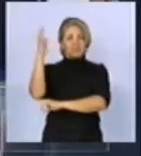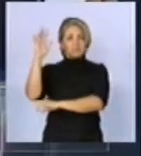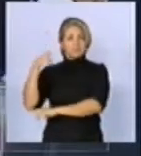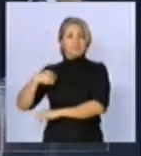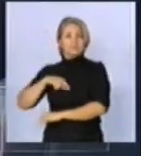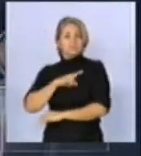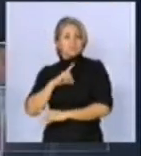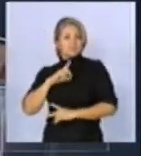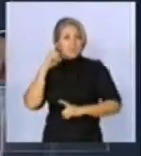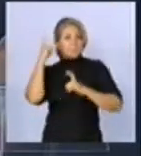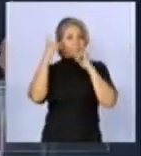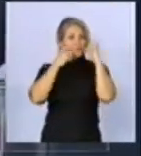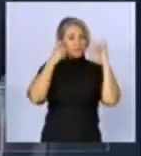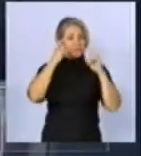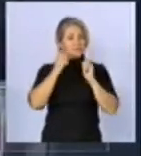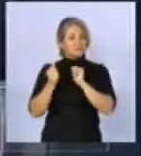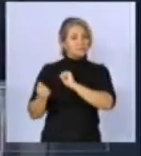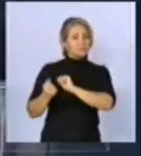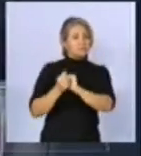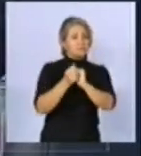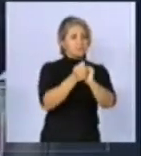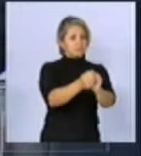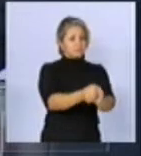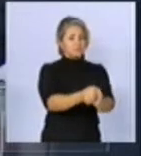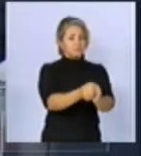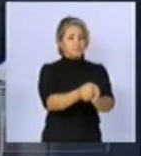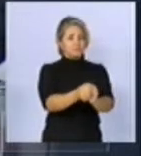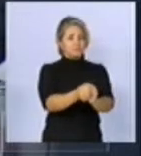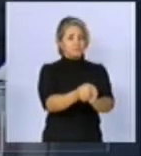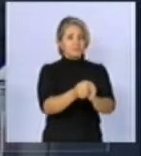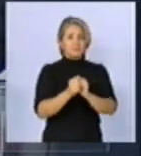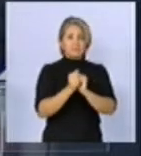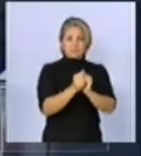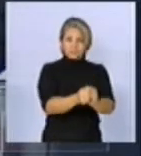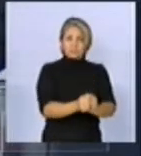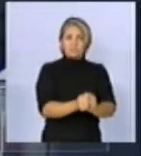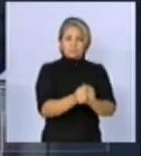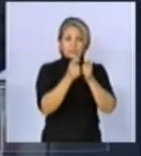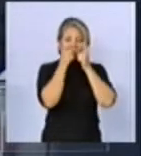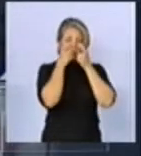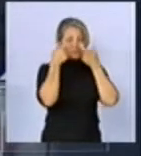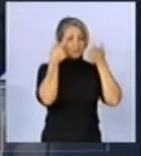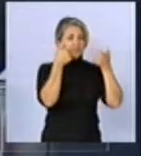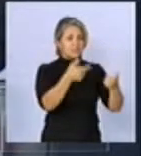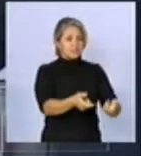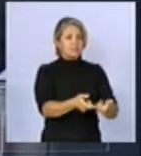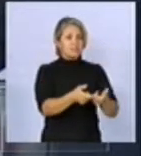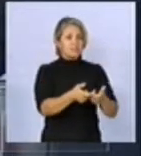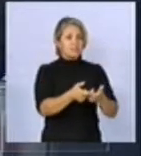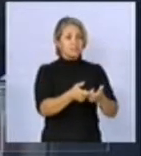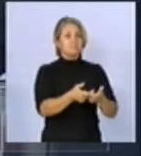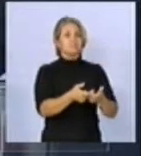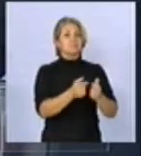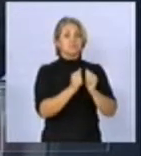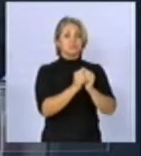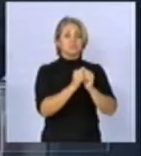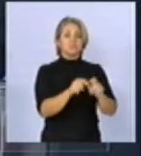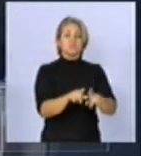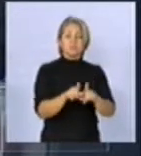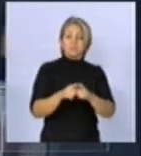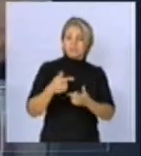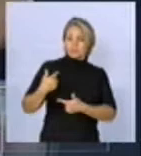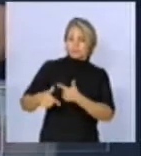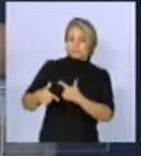em acompanhar e de acompanhar atentamente congratulando nos com a